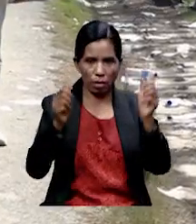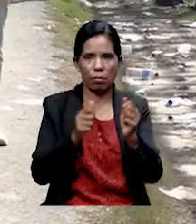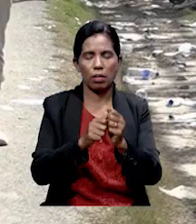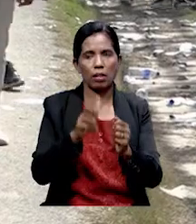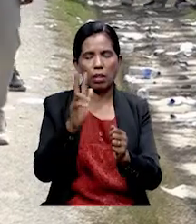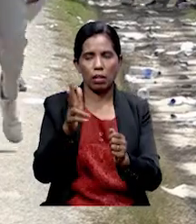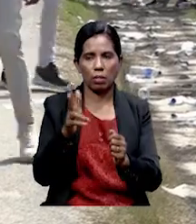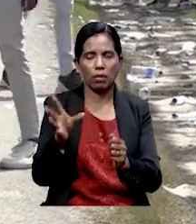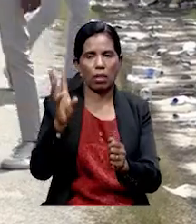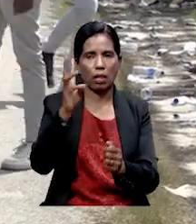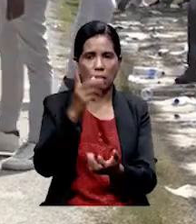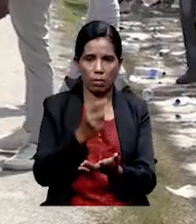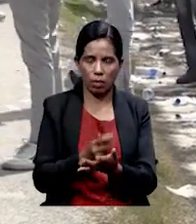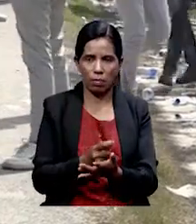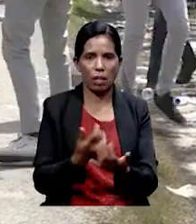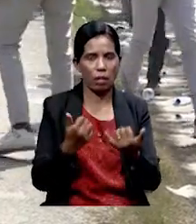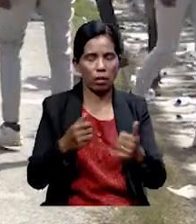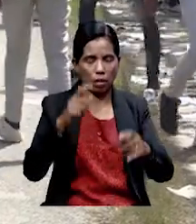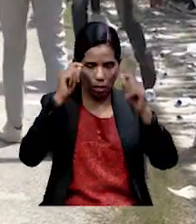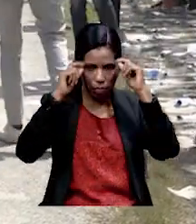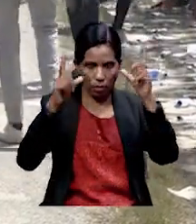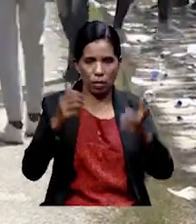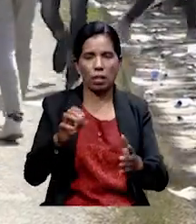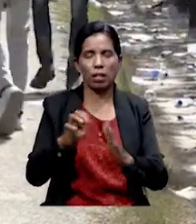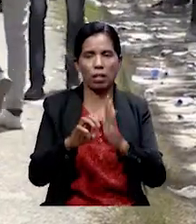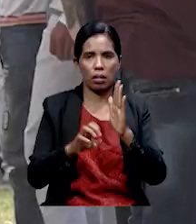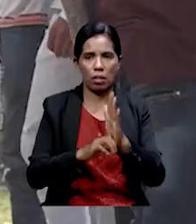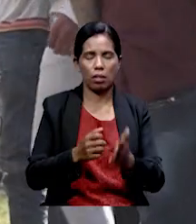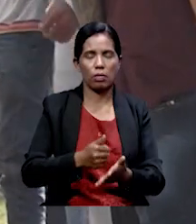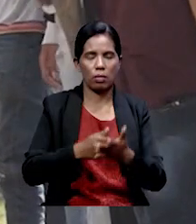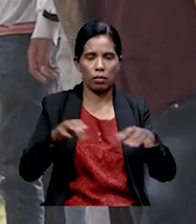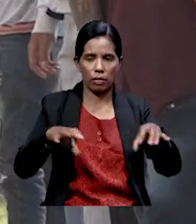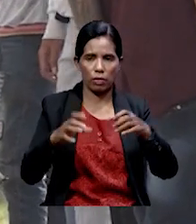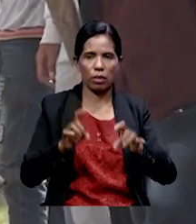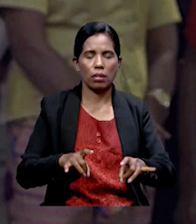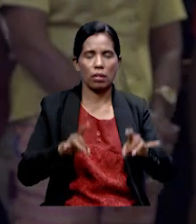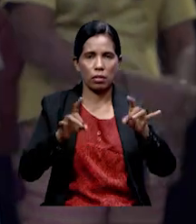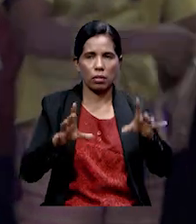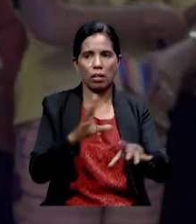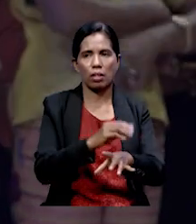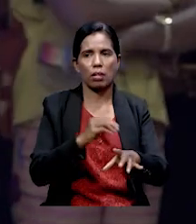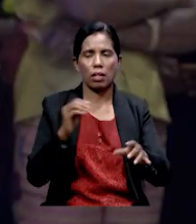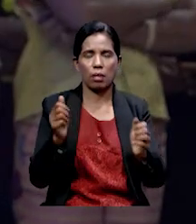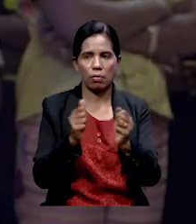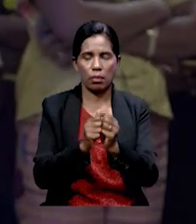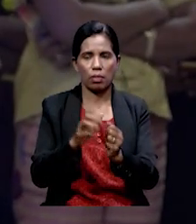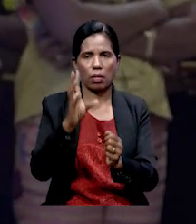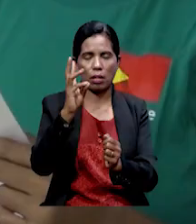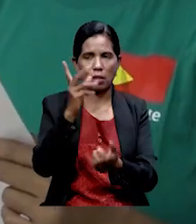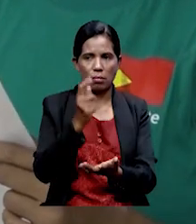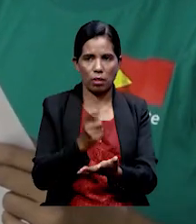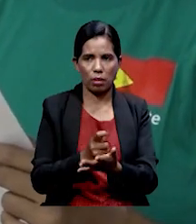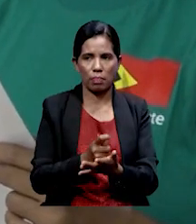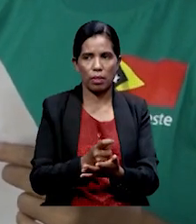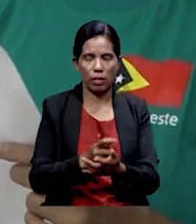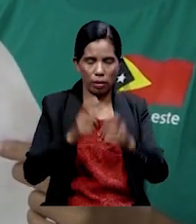nulo resignen de da uneti morang nebe estado facilita ba servisu e Australia no Korea do Sul quase riungnen Timor Leste